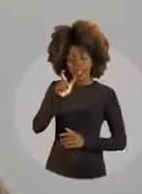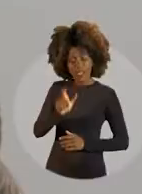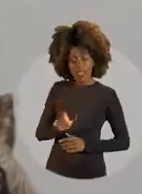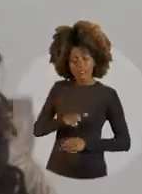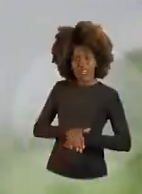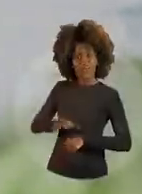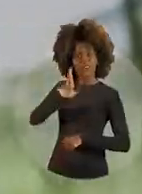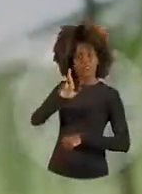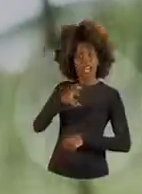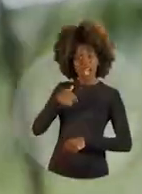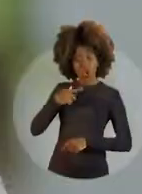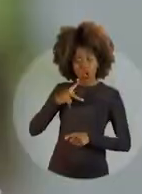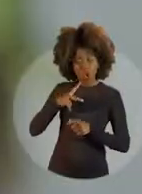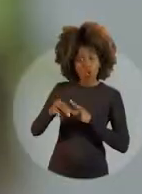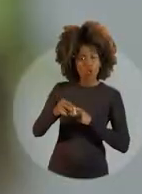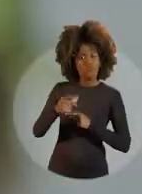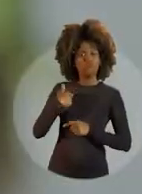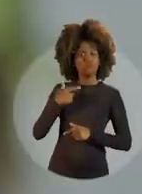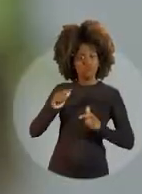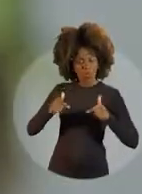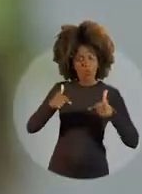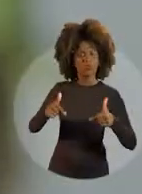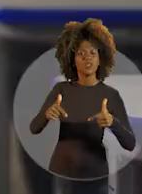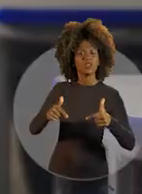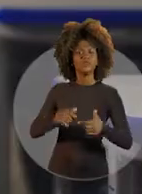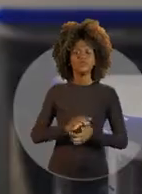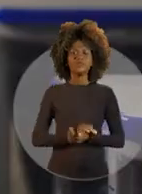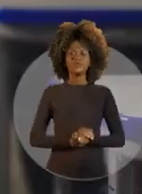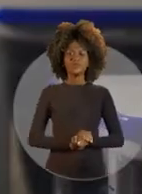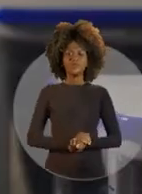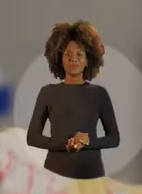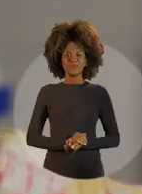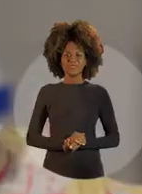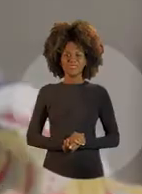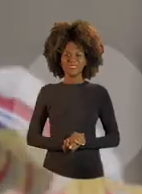estar lá é um de vocês. Um lutador, um vencedor.